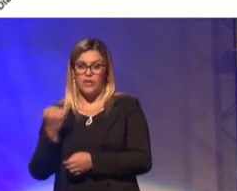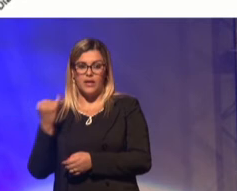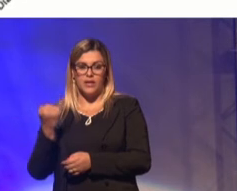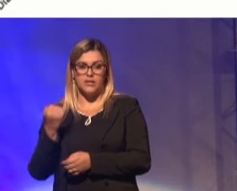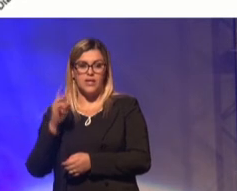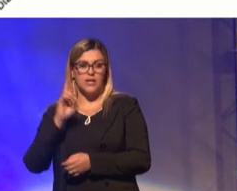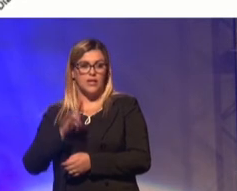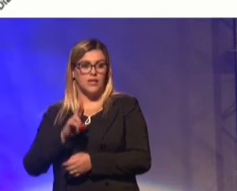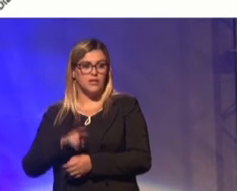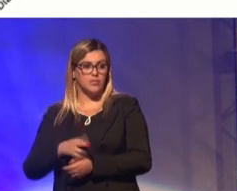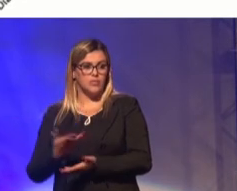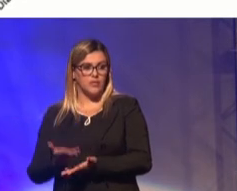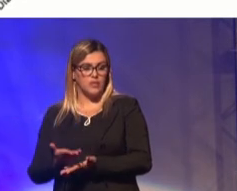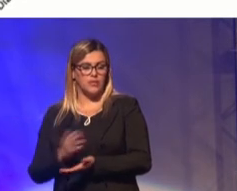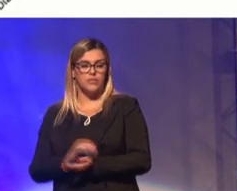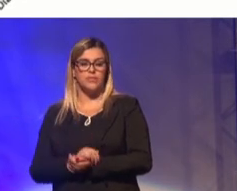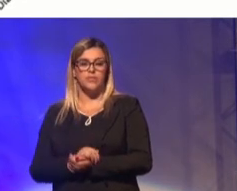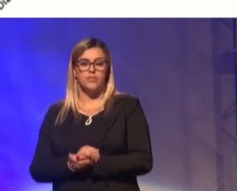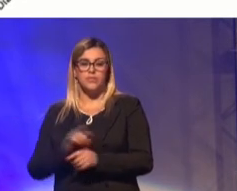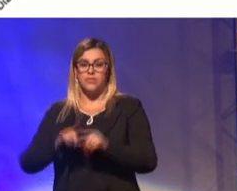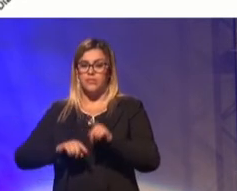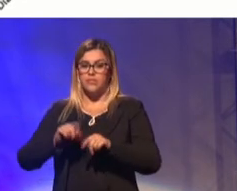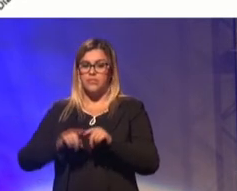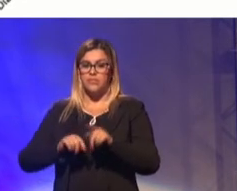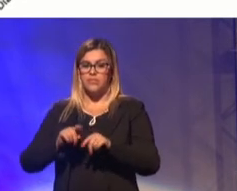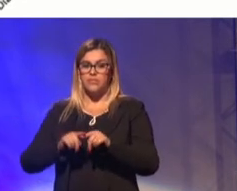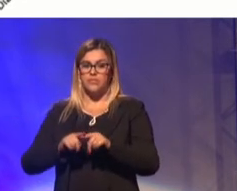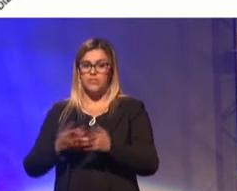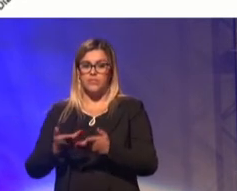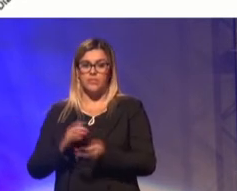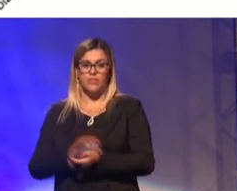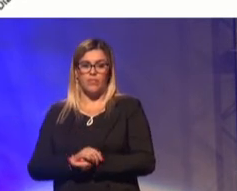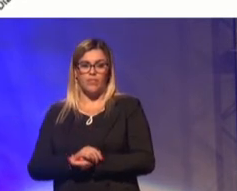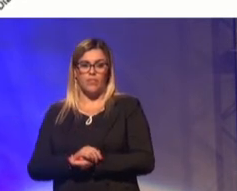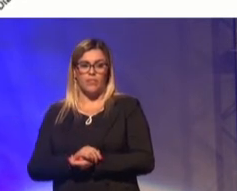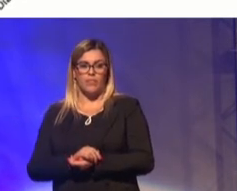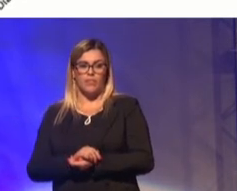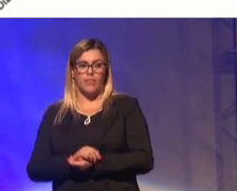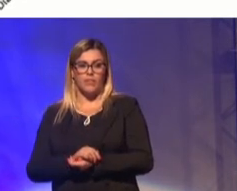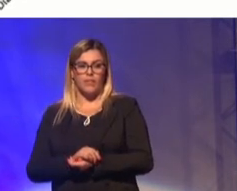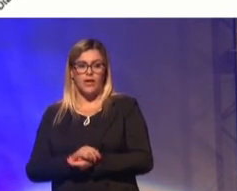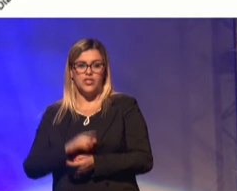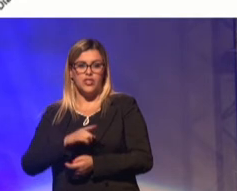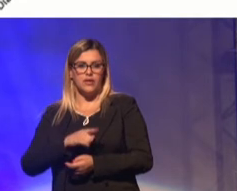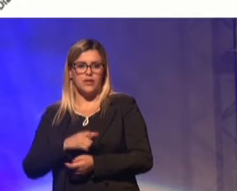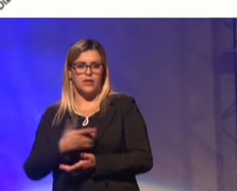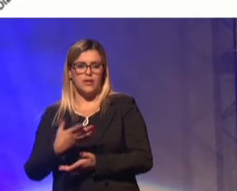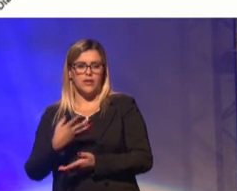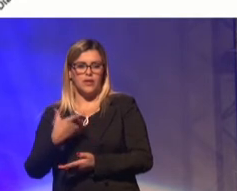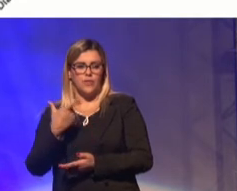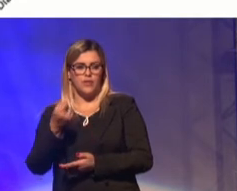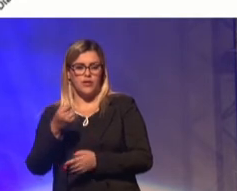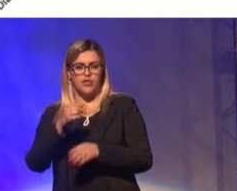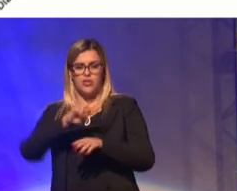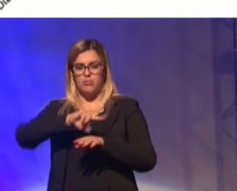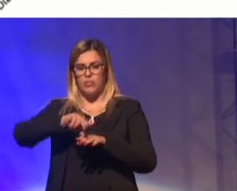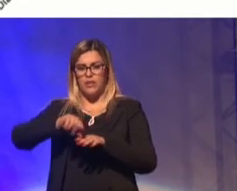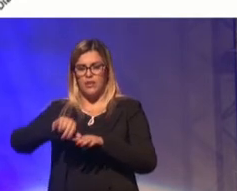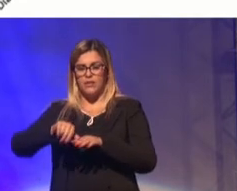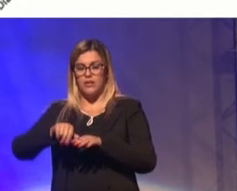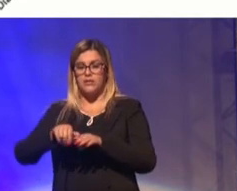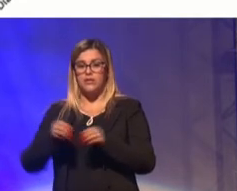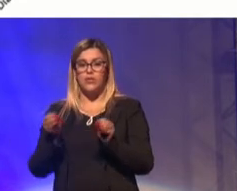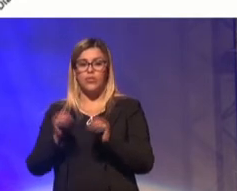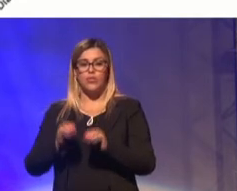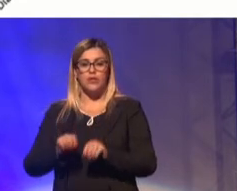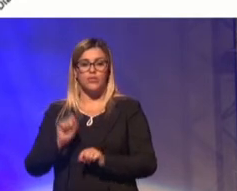respondentes deram a cada um dos recursos, e ali na linha do X a gente tem 20 modalidades e eles